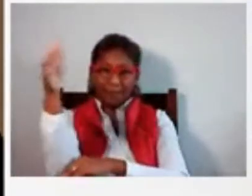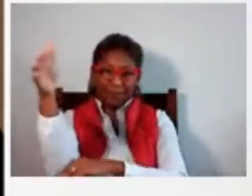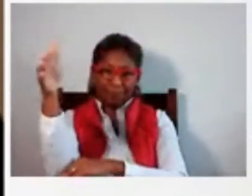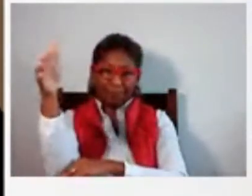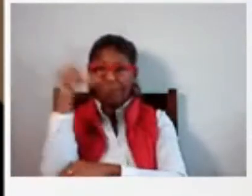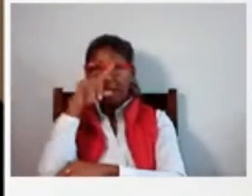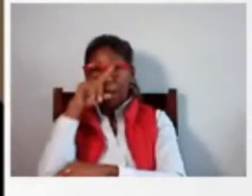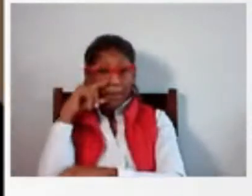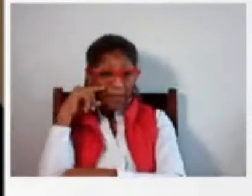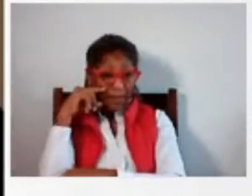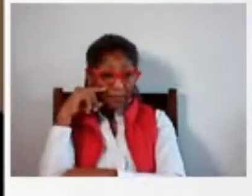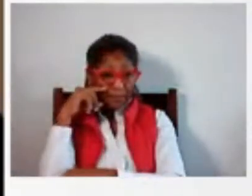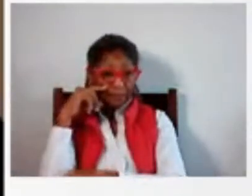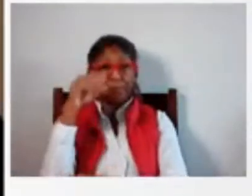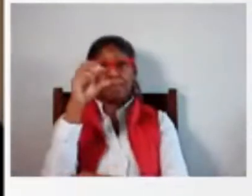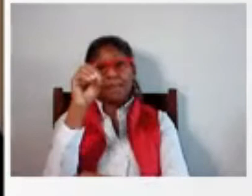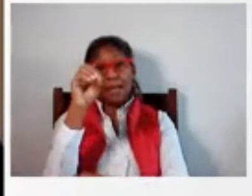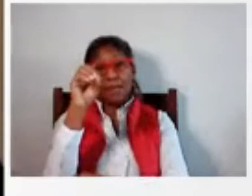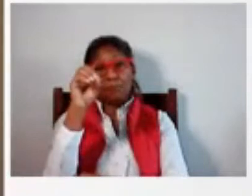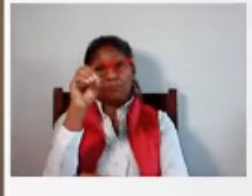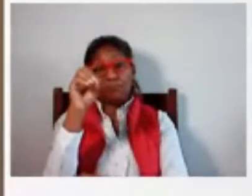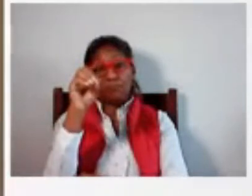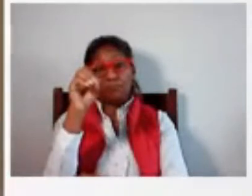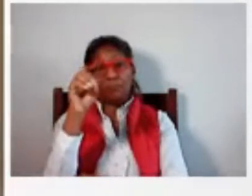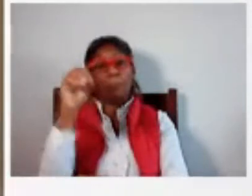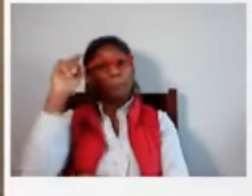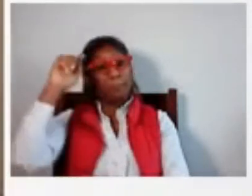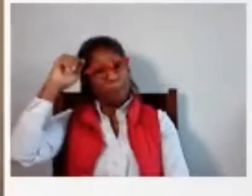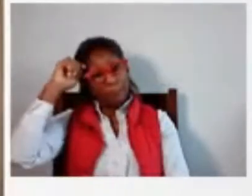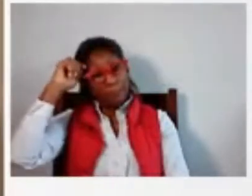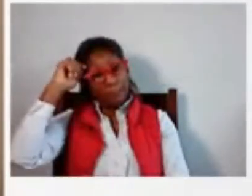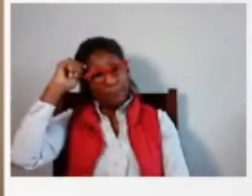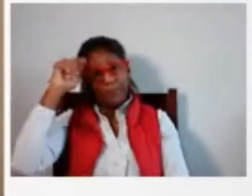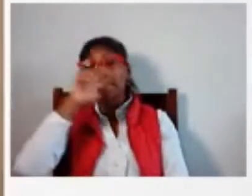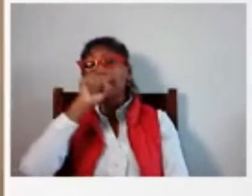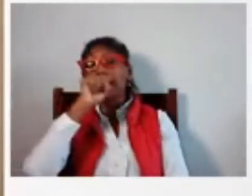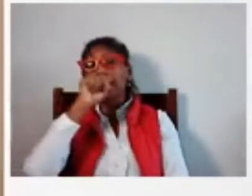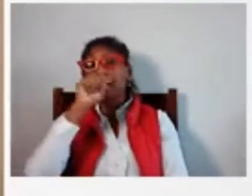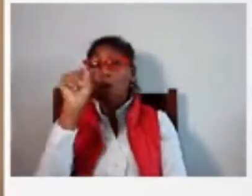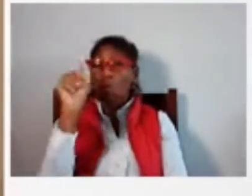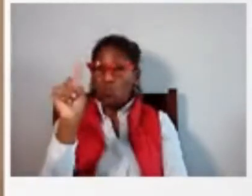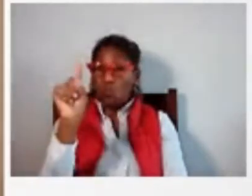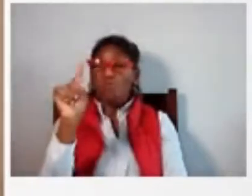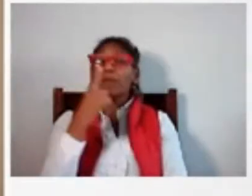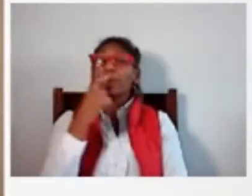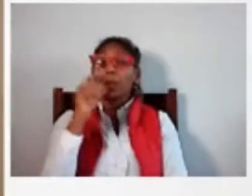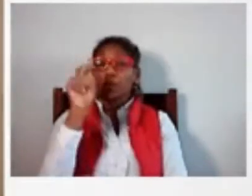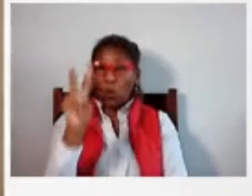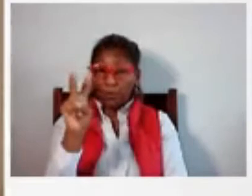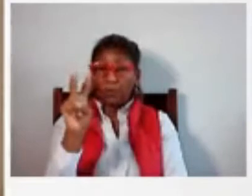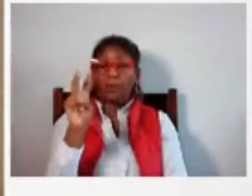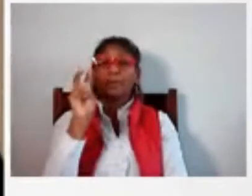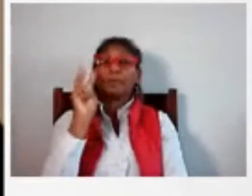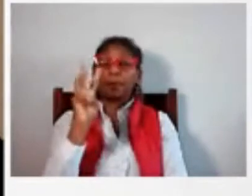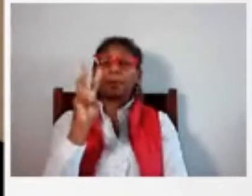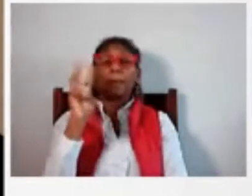bandeira amarela é 0 pontos, na verdade, bandeira laranja 1, bandeira vermelha 2, bandeira preta